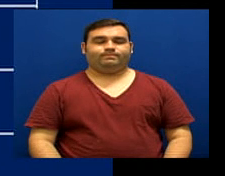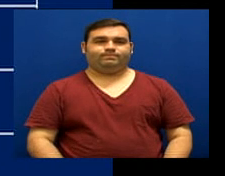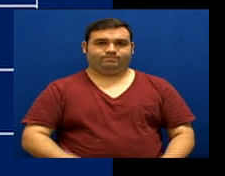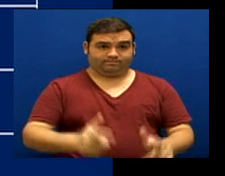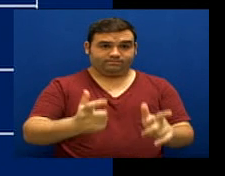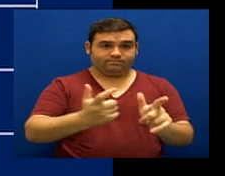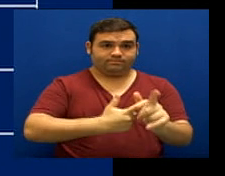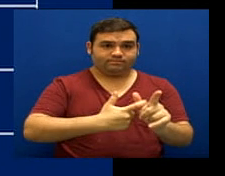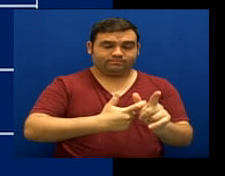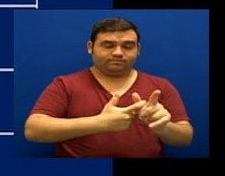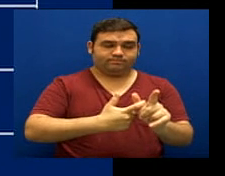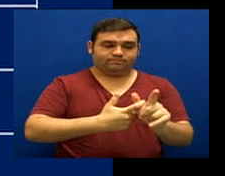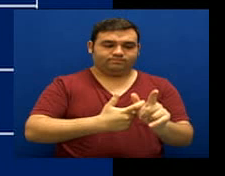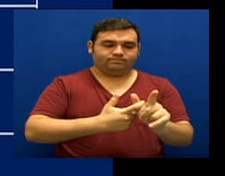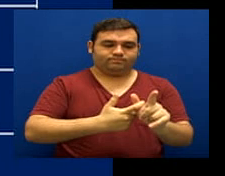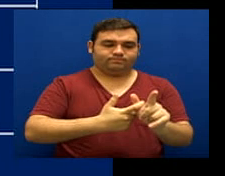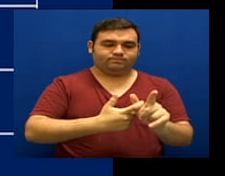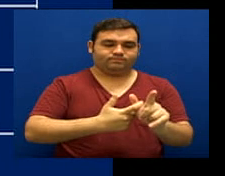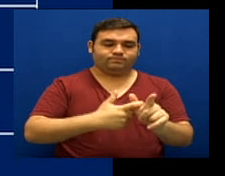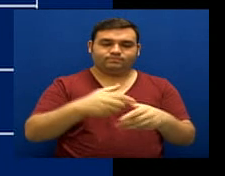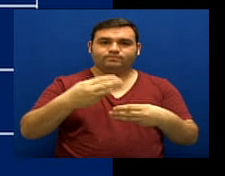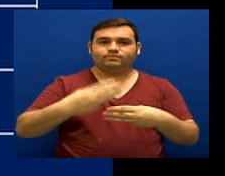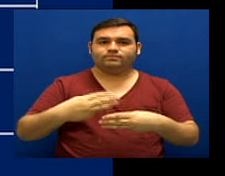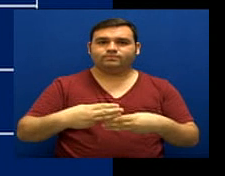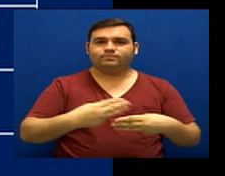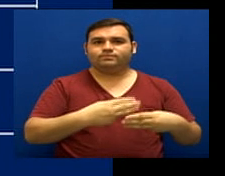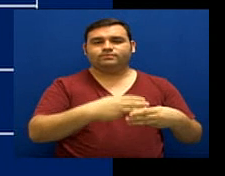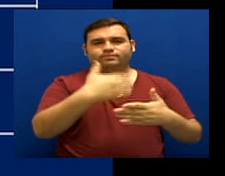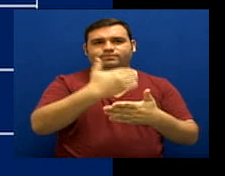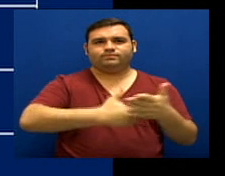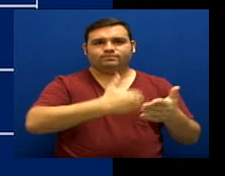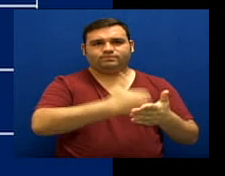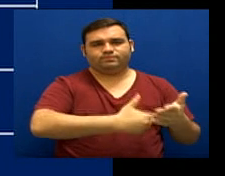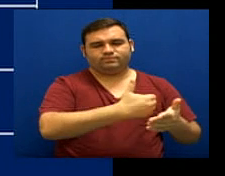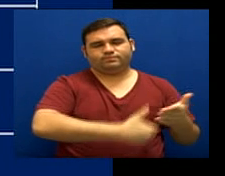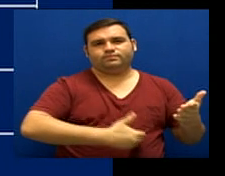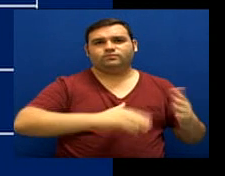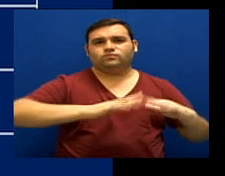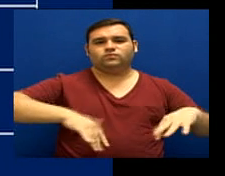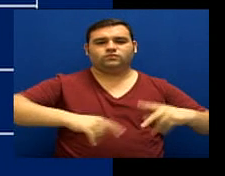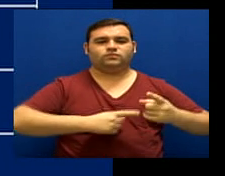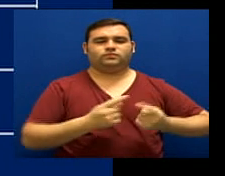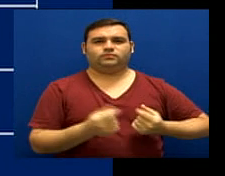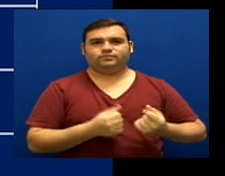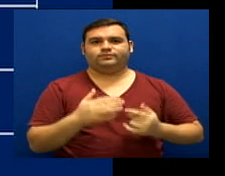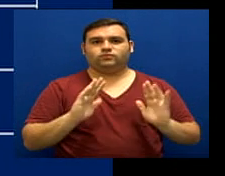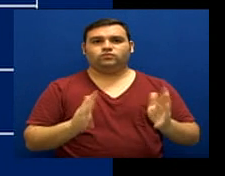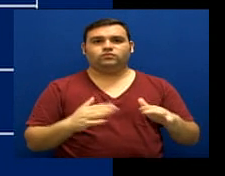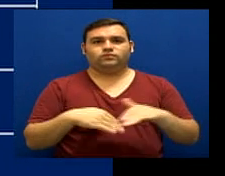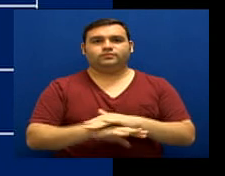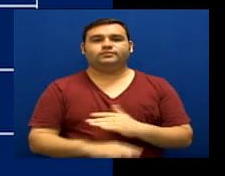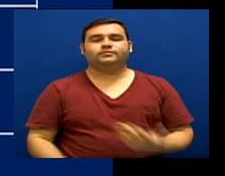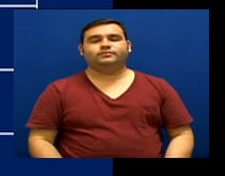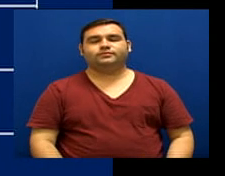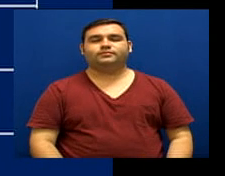a dívida fiscal líquida a dívida do município buscando descontados na realidade os recursos em caixa